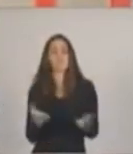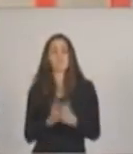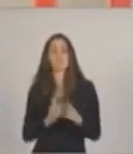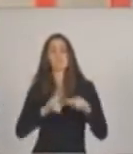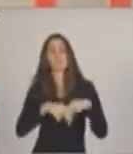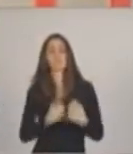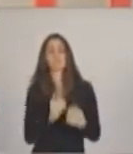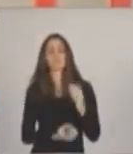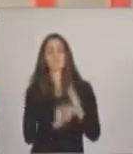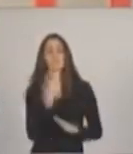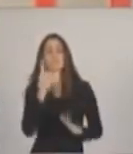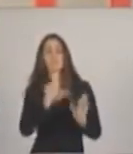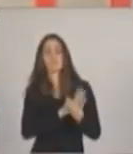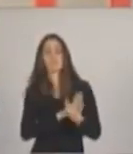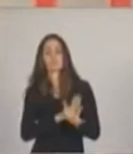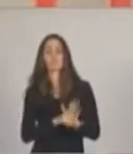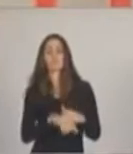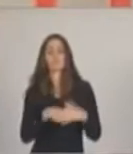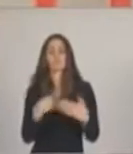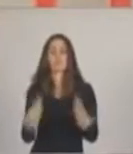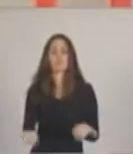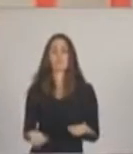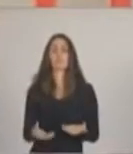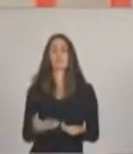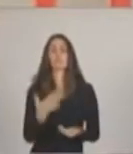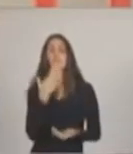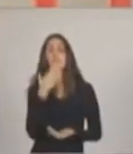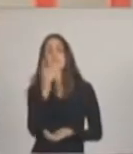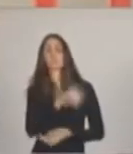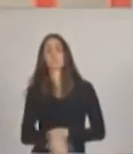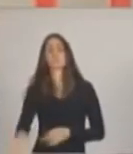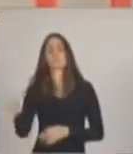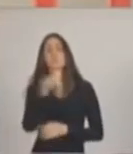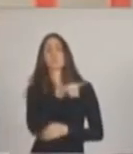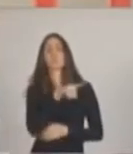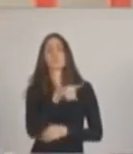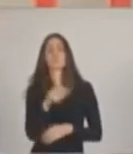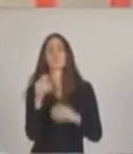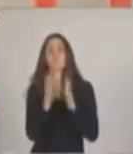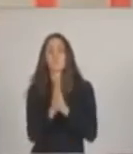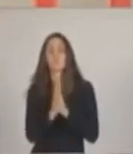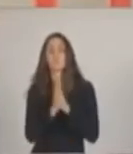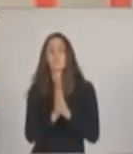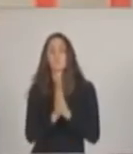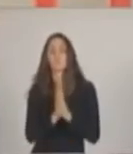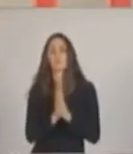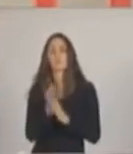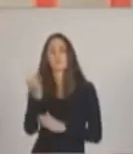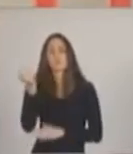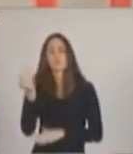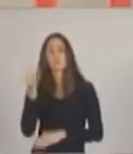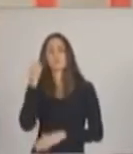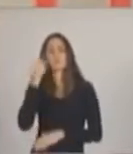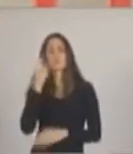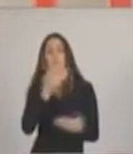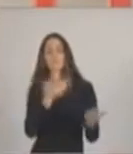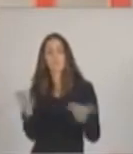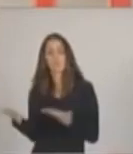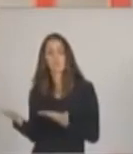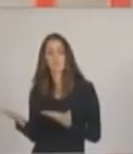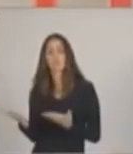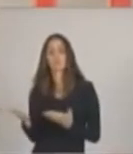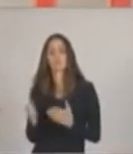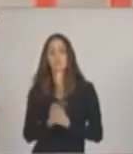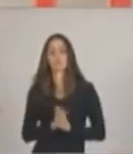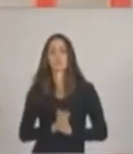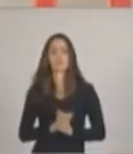estamos fazendo a lei. Então, eu peço a todos vocês que vamos dar credibilidade à nossa casa, os nossos